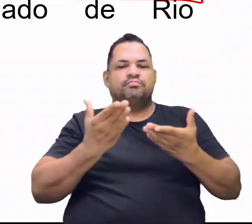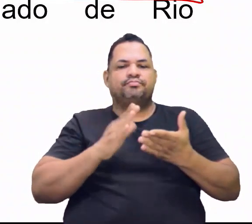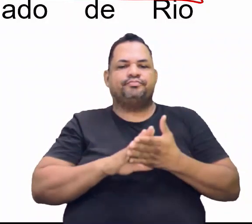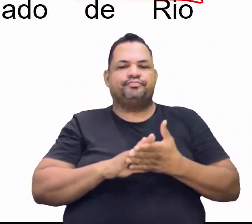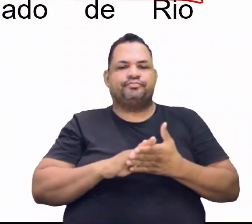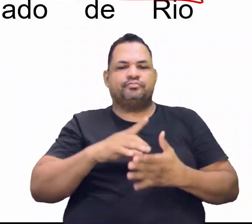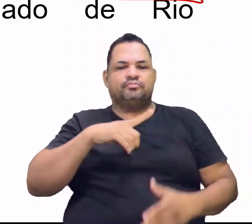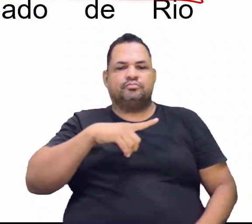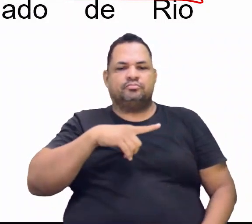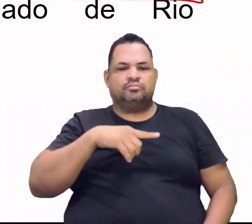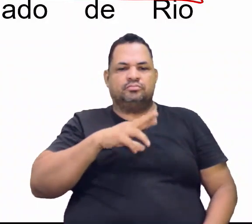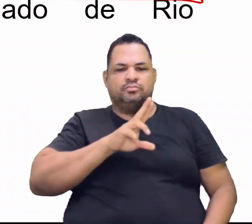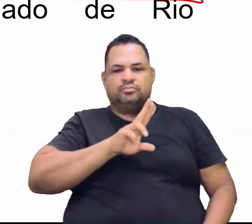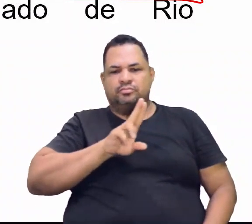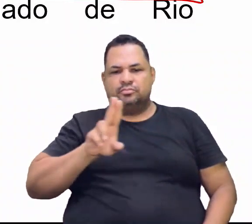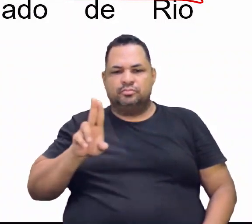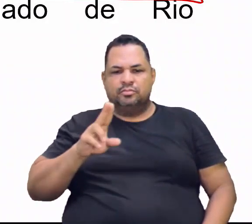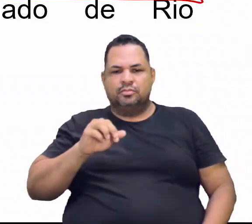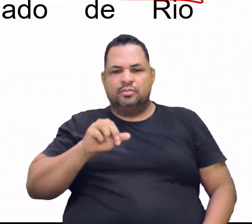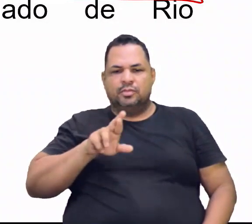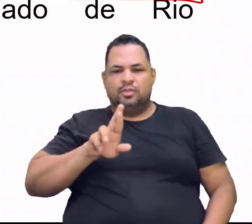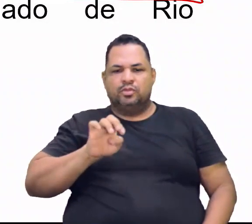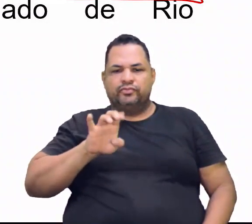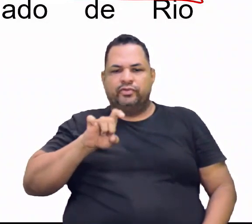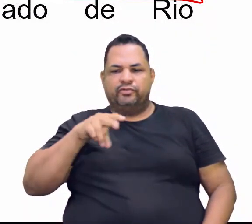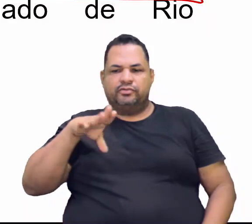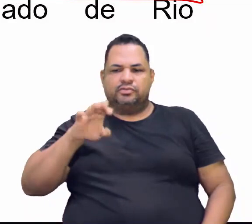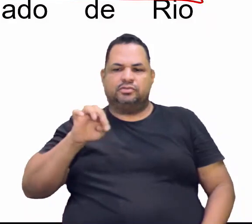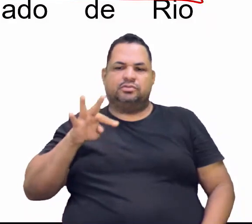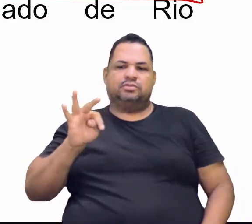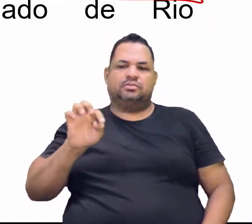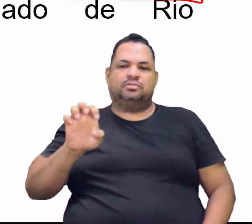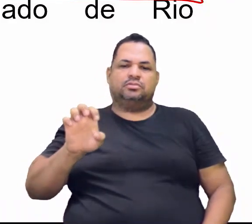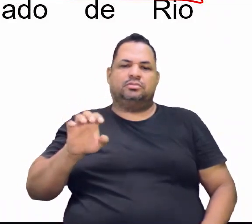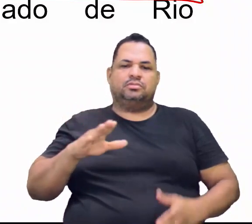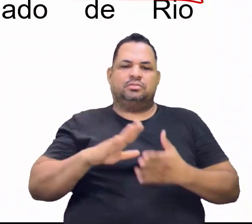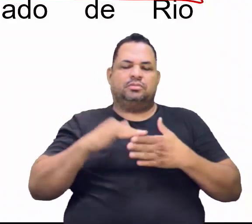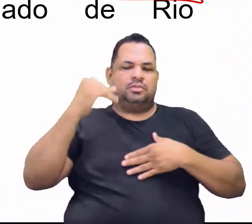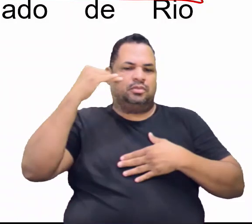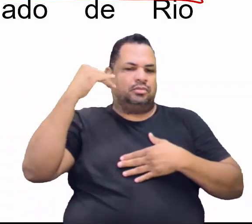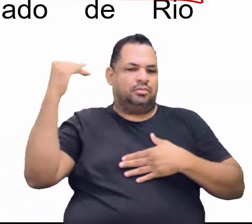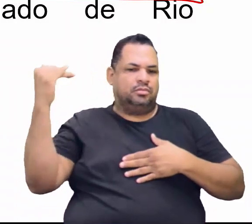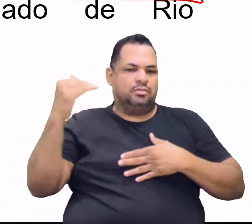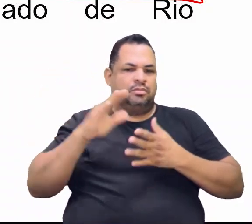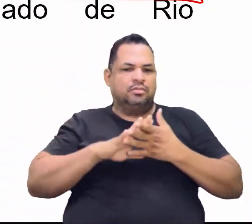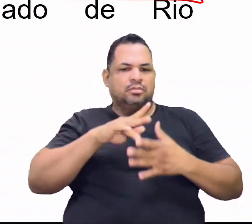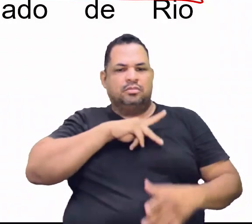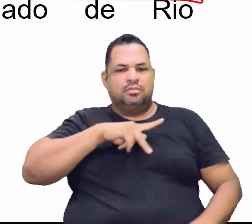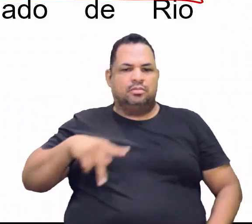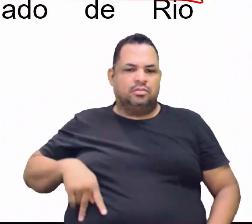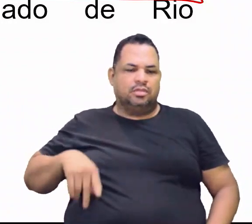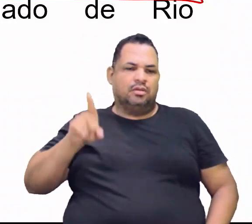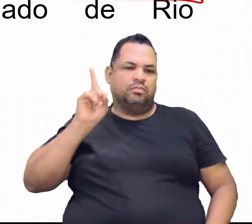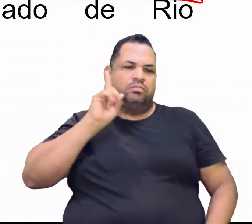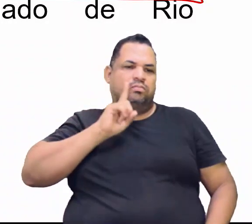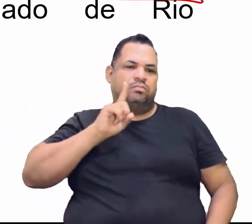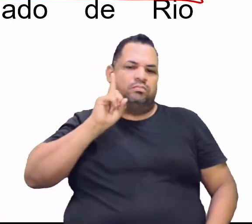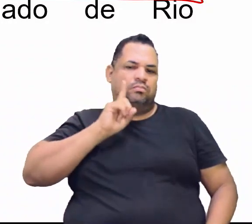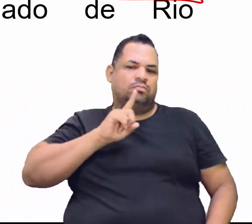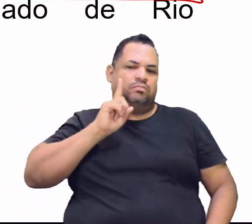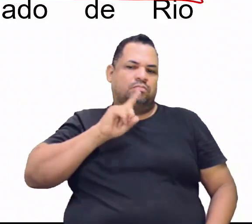ele passou a ser chamado agora de nome Rio Roosevelt, em homenagem ao presidente norte-americano.